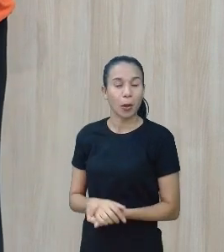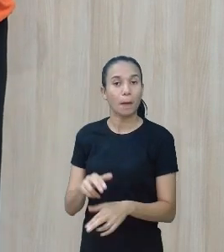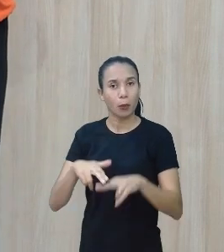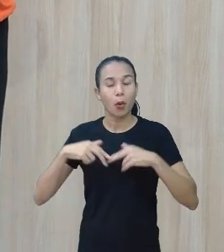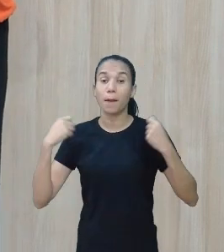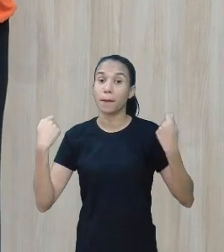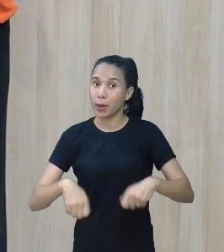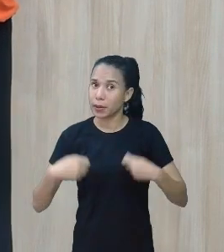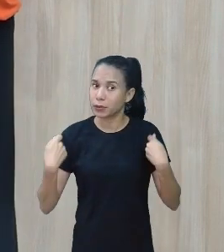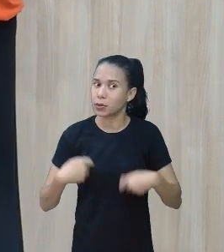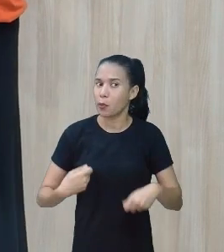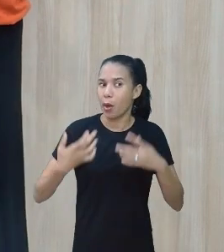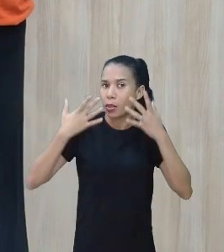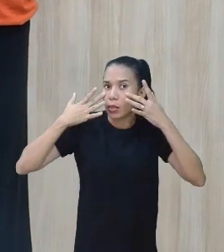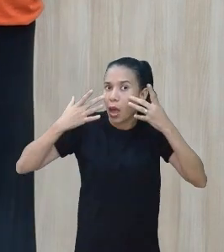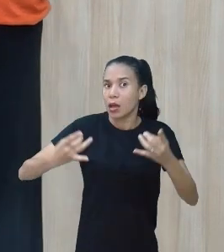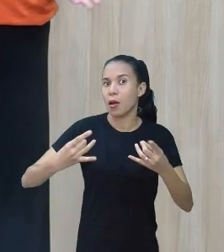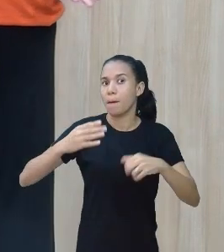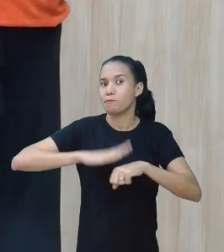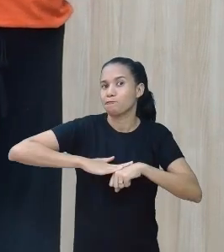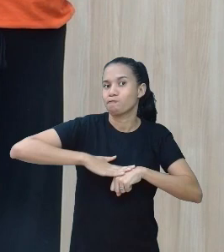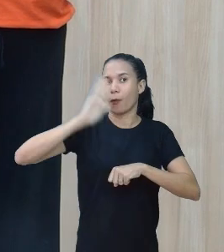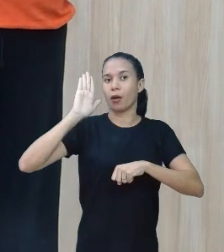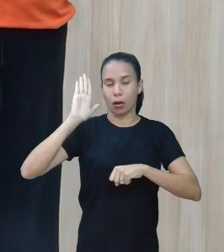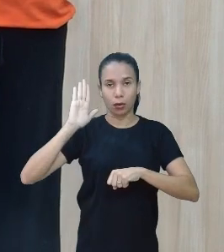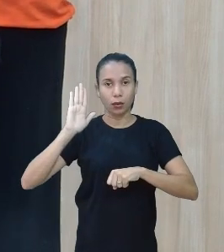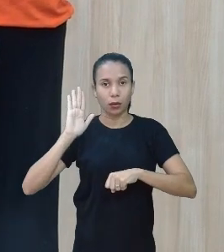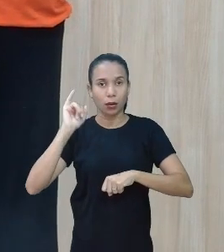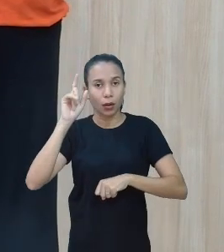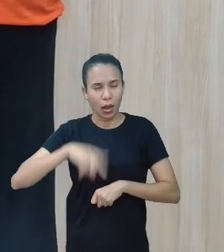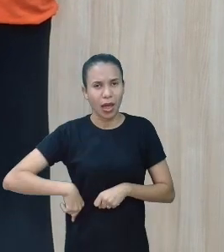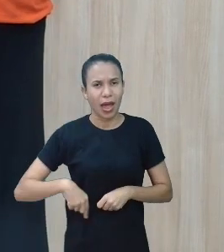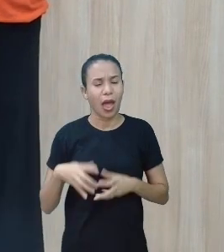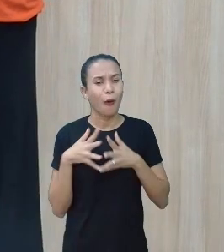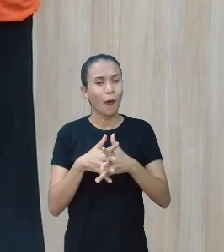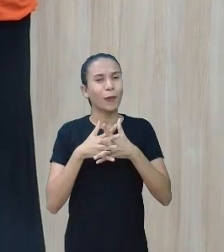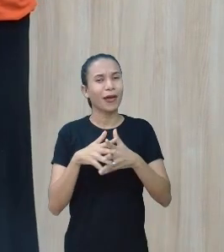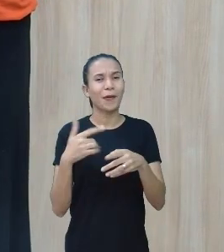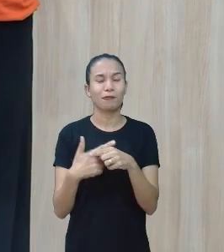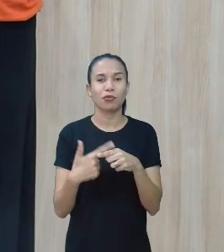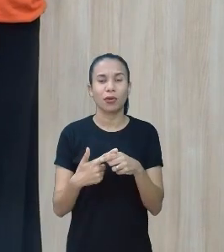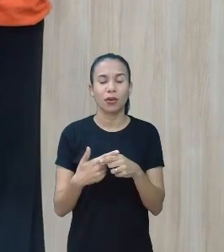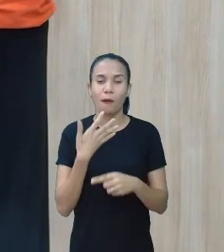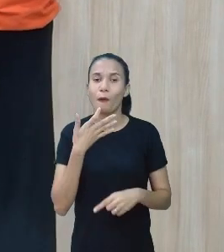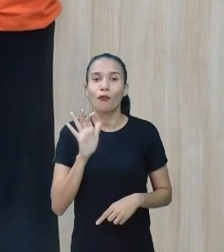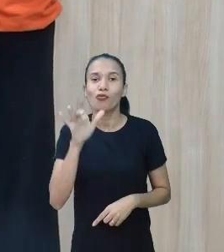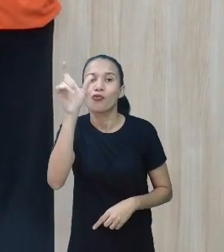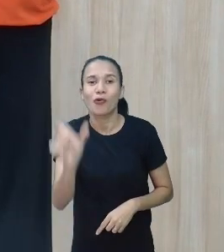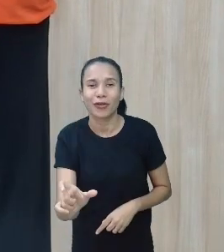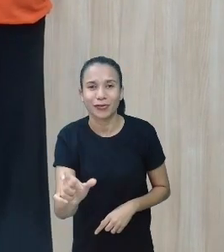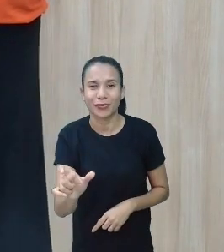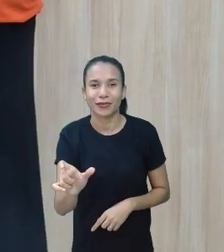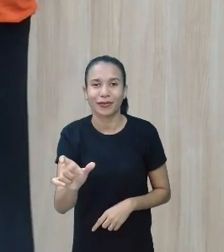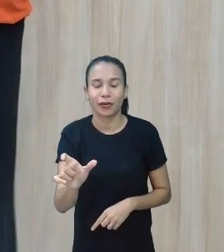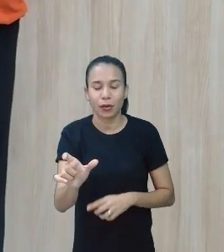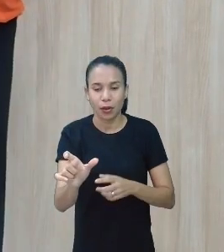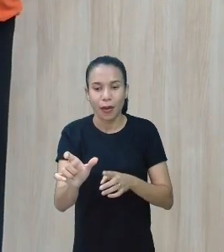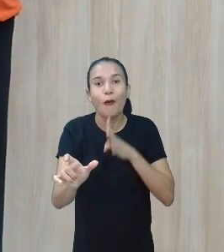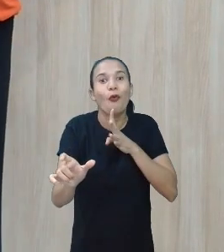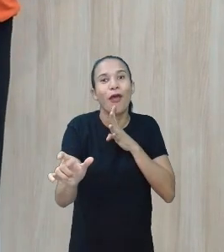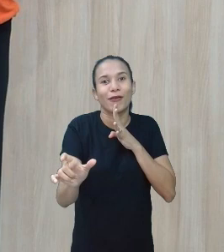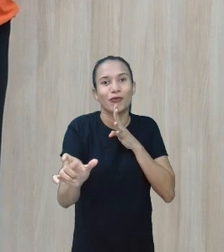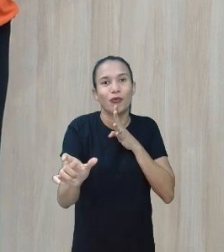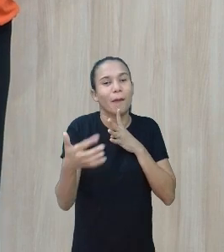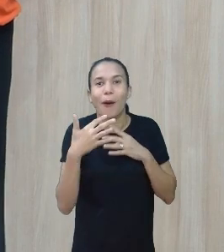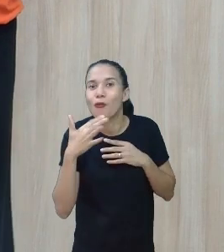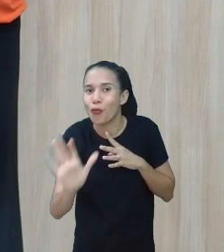eu preciso ter um cuidado redobrado. É bem complexo porque o desconhecido ele passa a ser conhecido. E